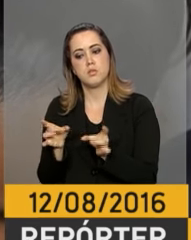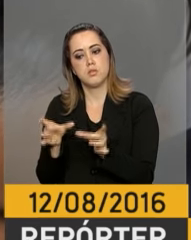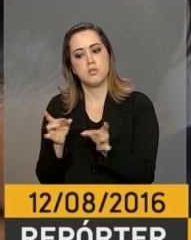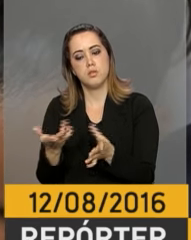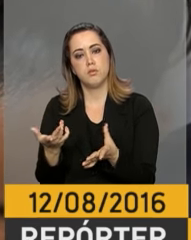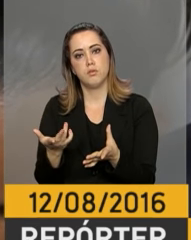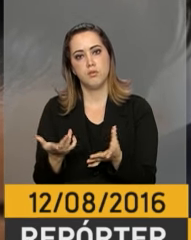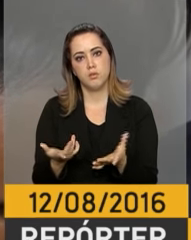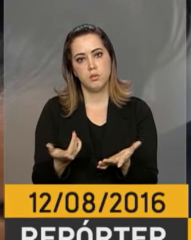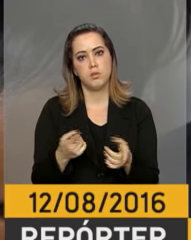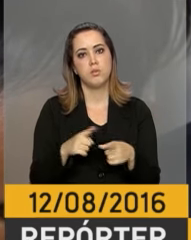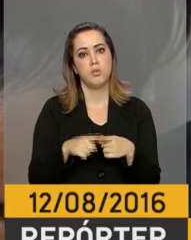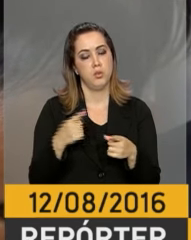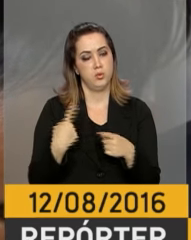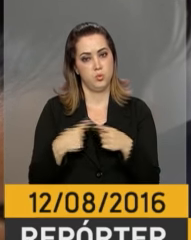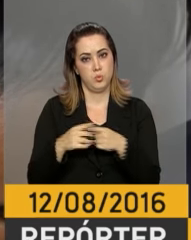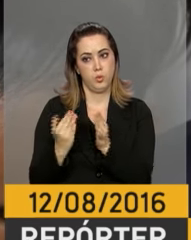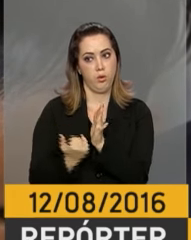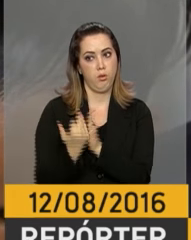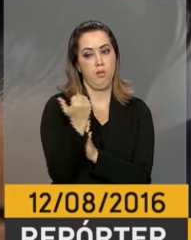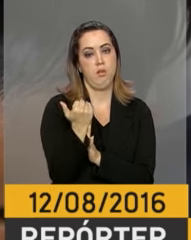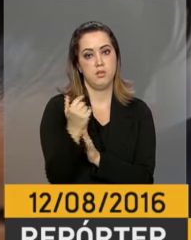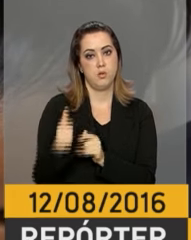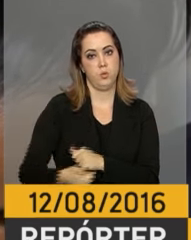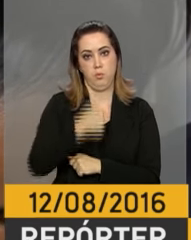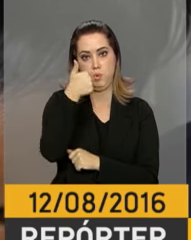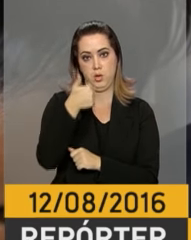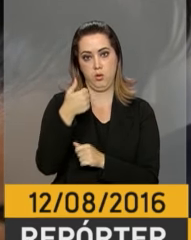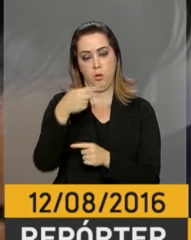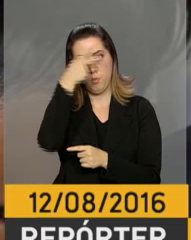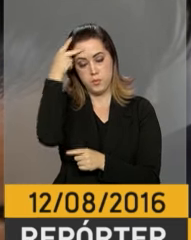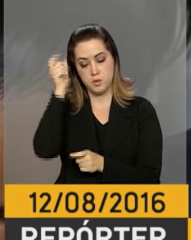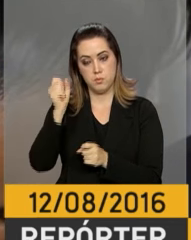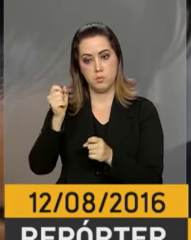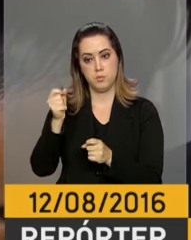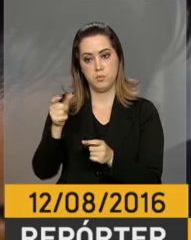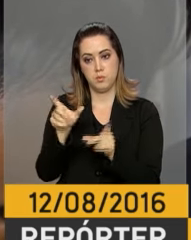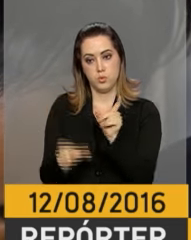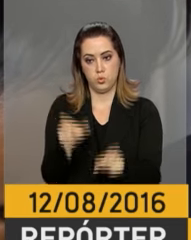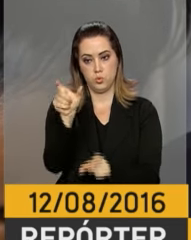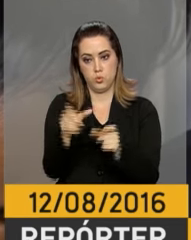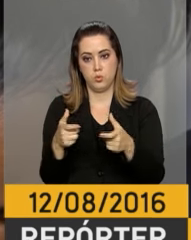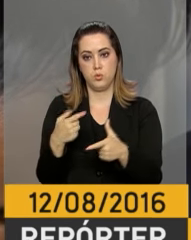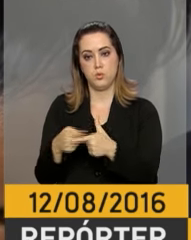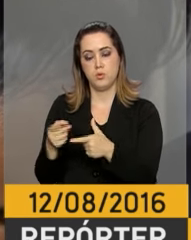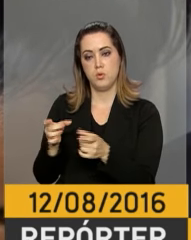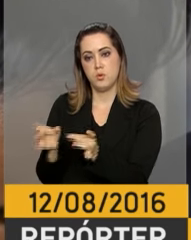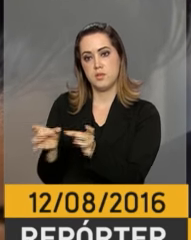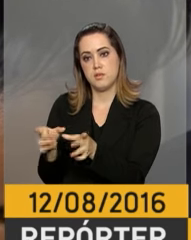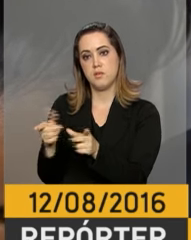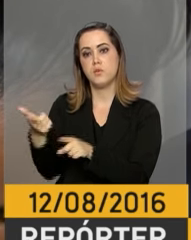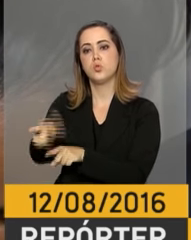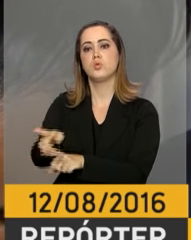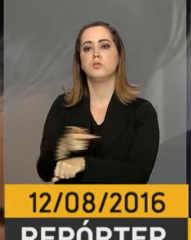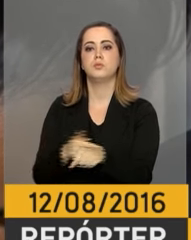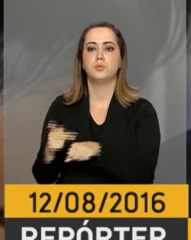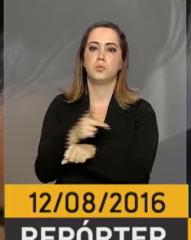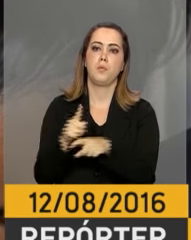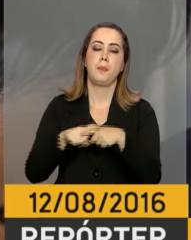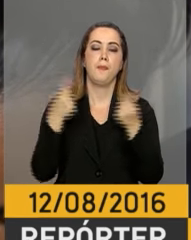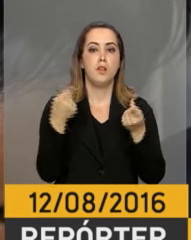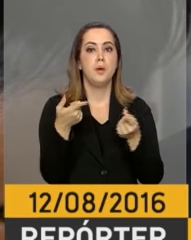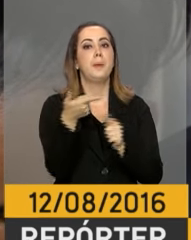exportadores. Isso, de fato, é um setor importante da economia. Por outro lado, também, quando